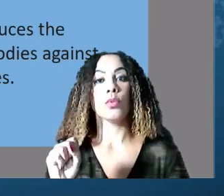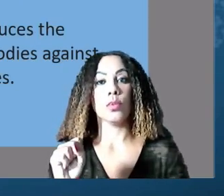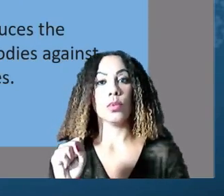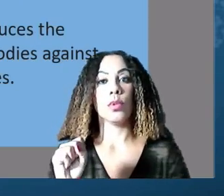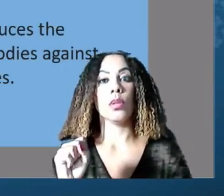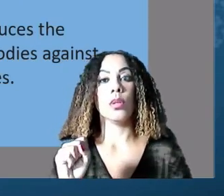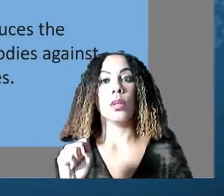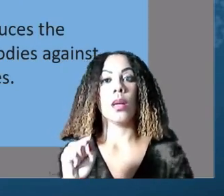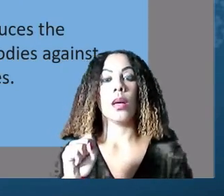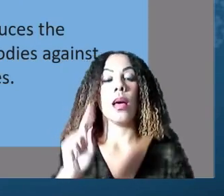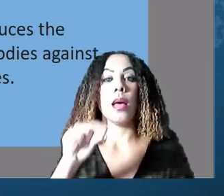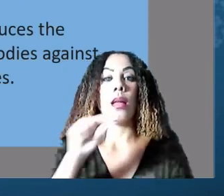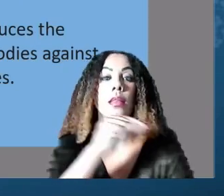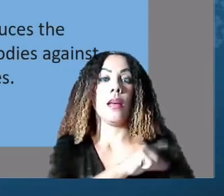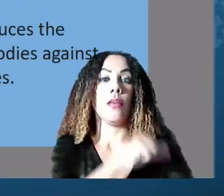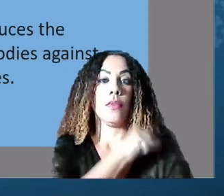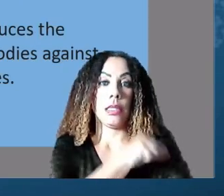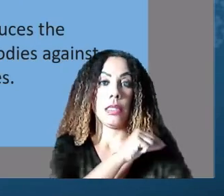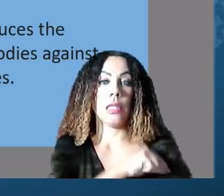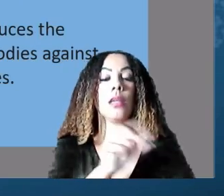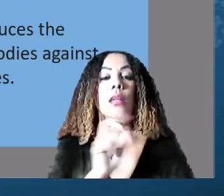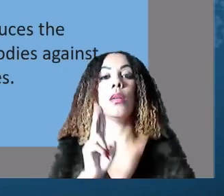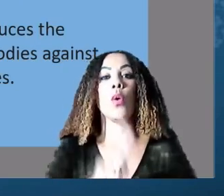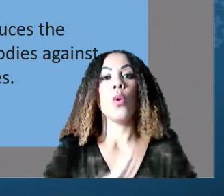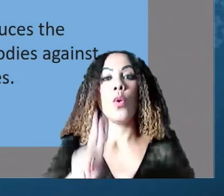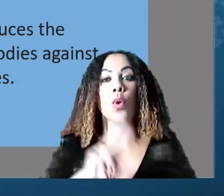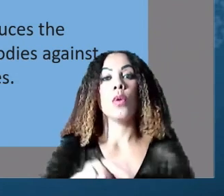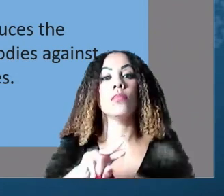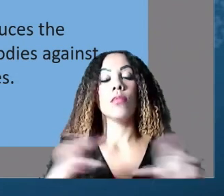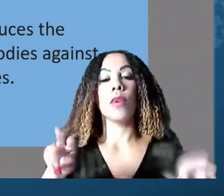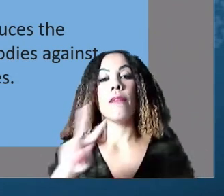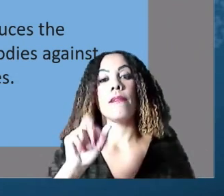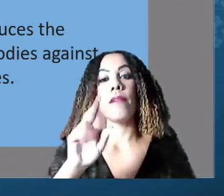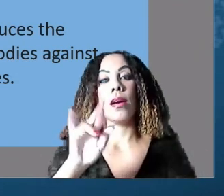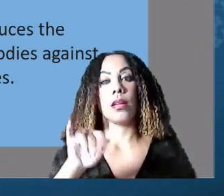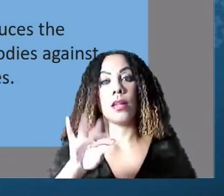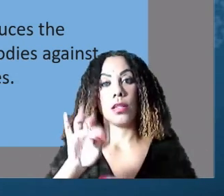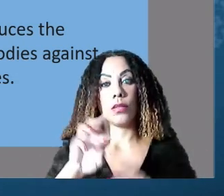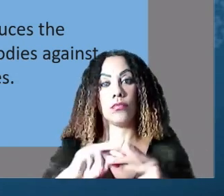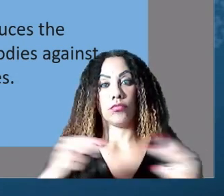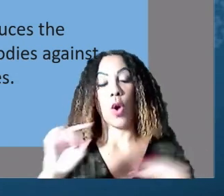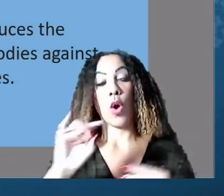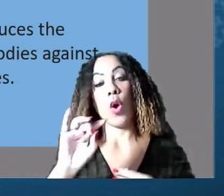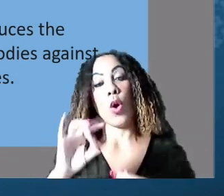na vacinação com pool de variantes ou individuais.